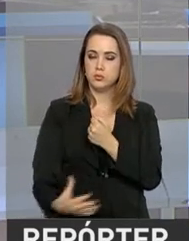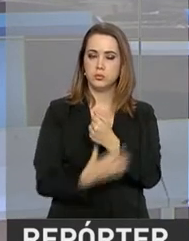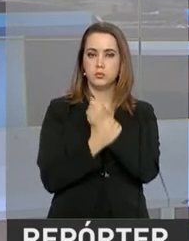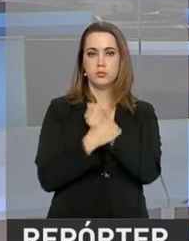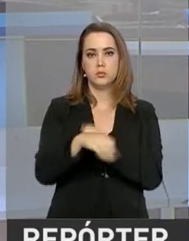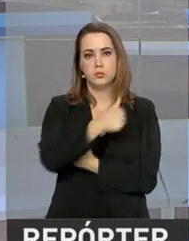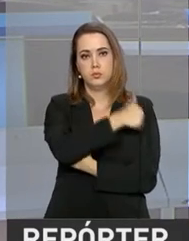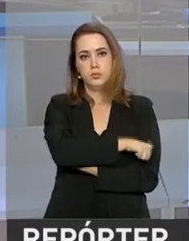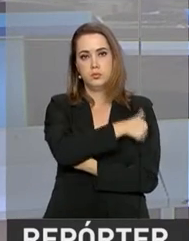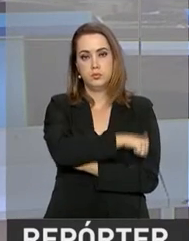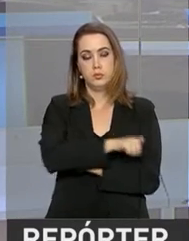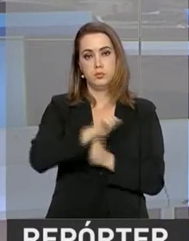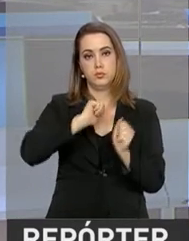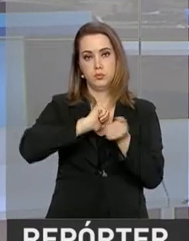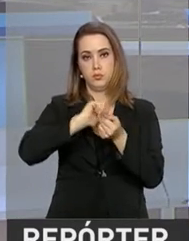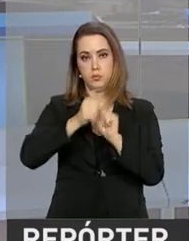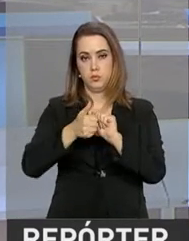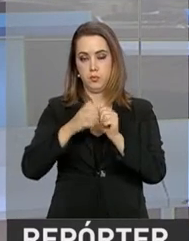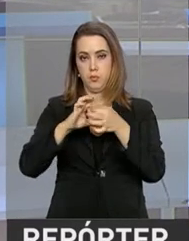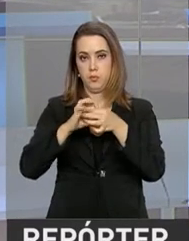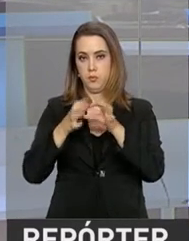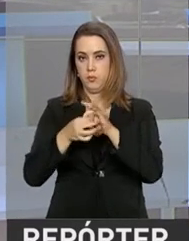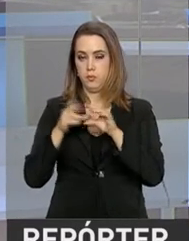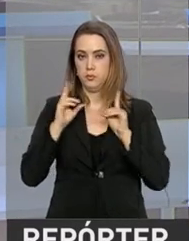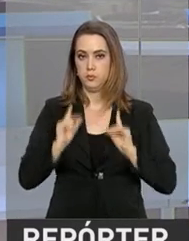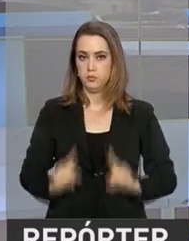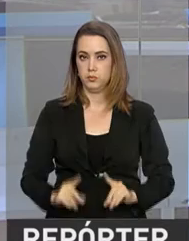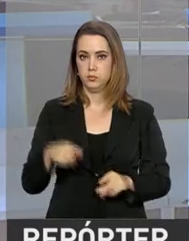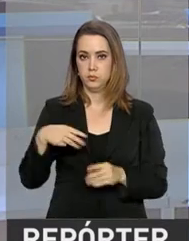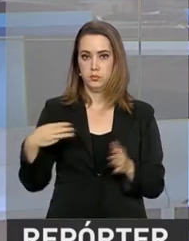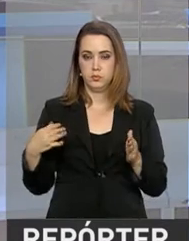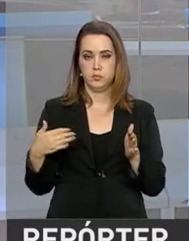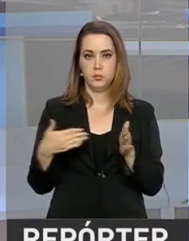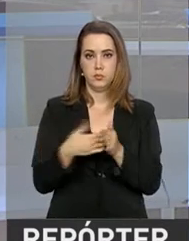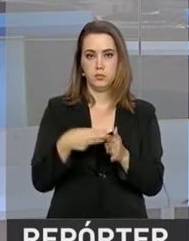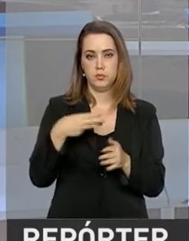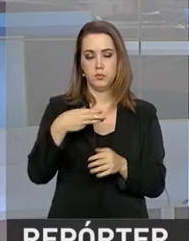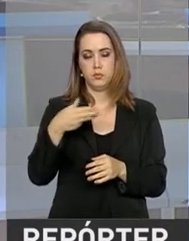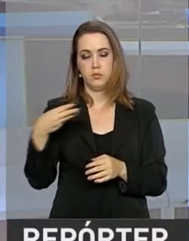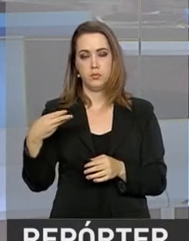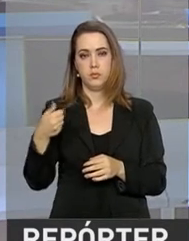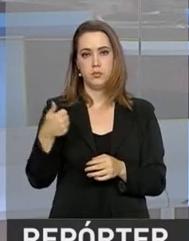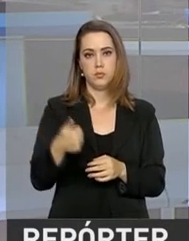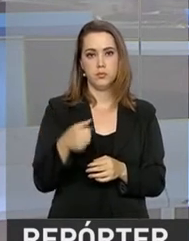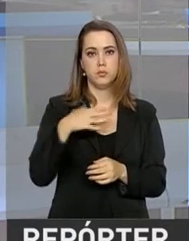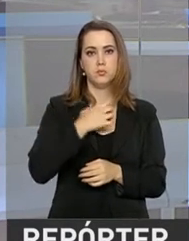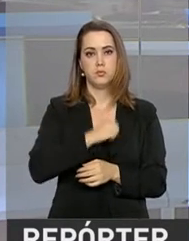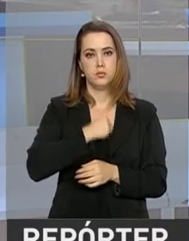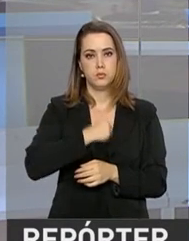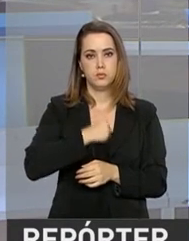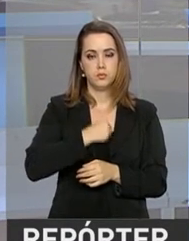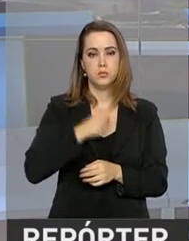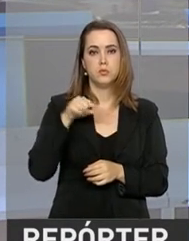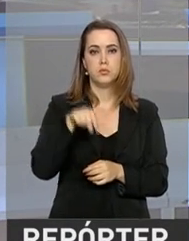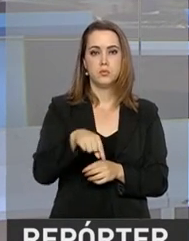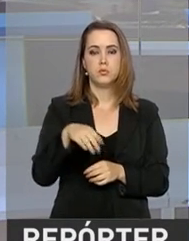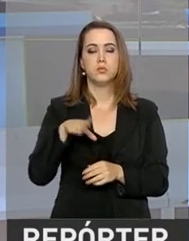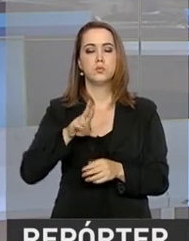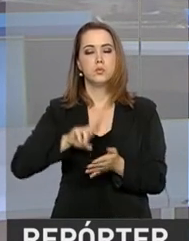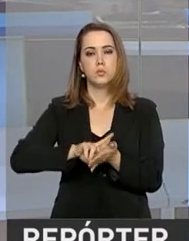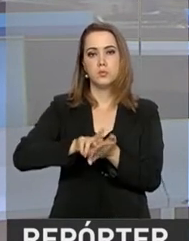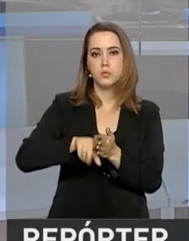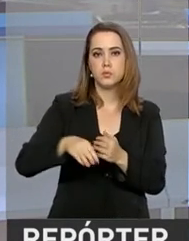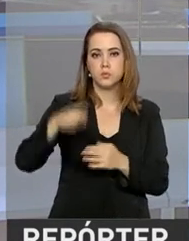31 de agosto, cerca de 23 mil militares estarão na cidade. O ministro da Defesa, Raul Jungmann, destacou o trabalho durante os